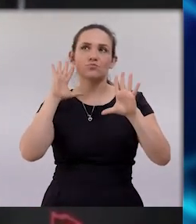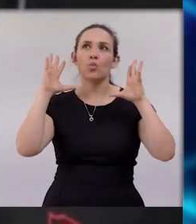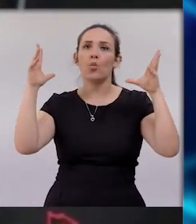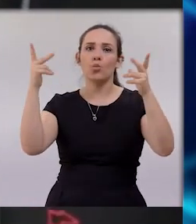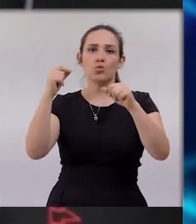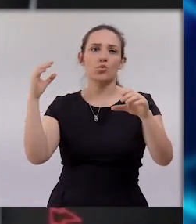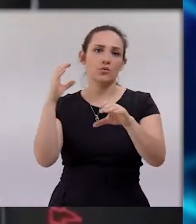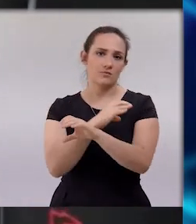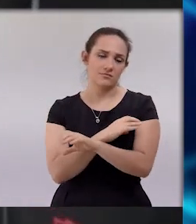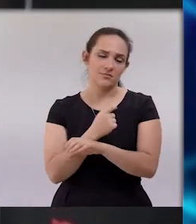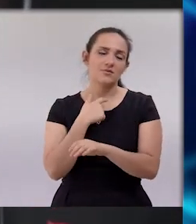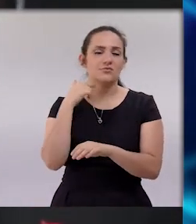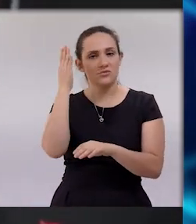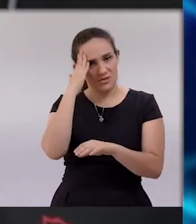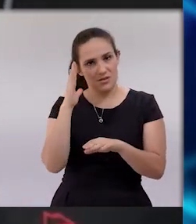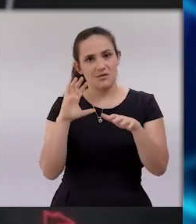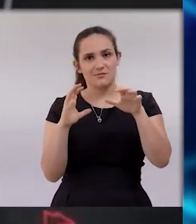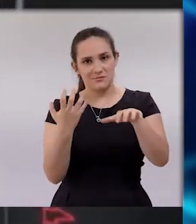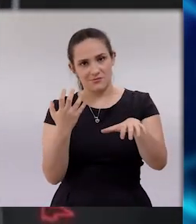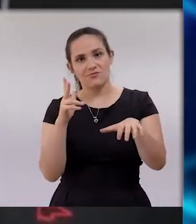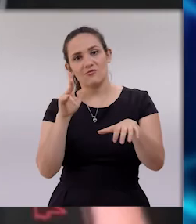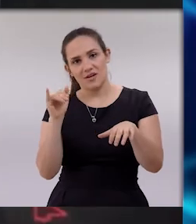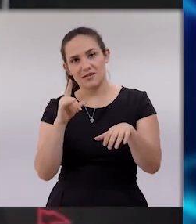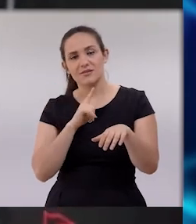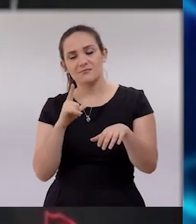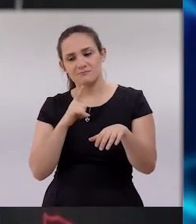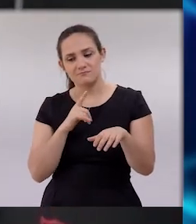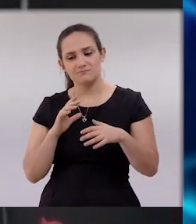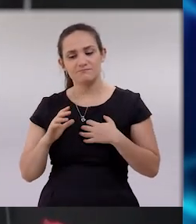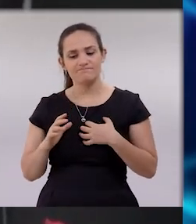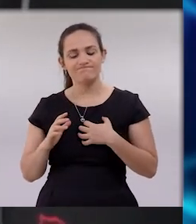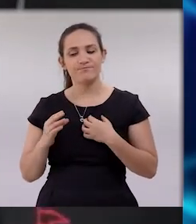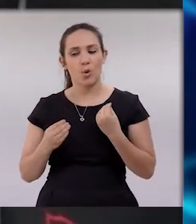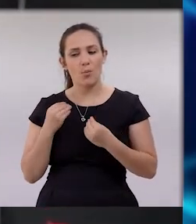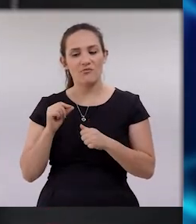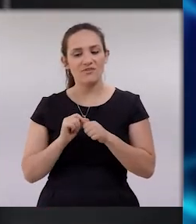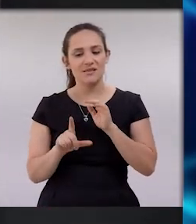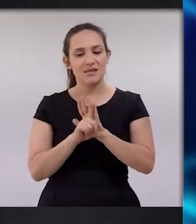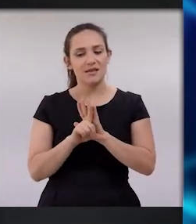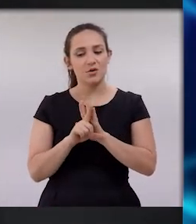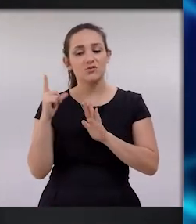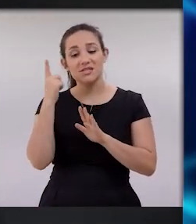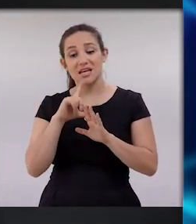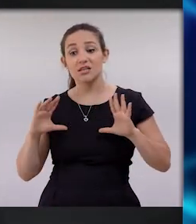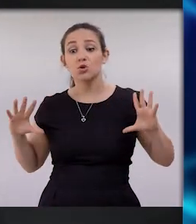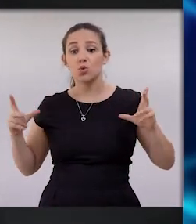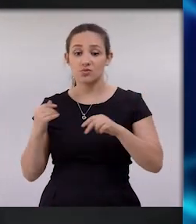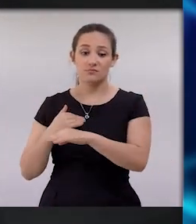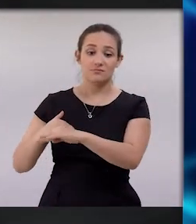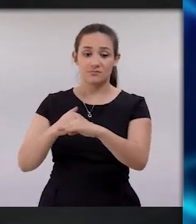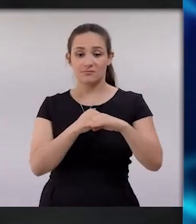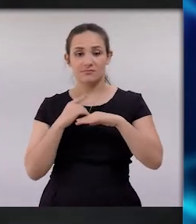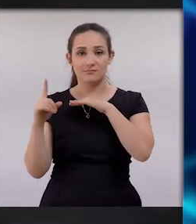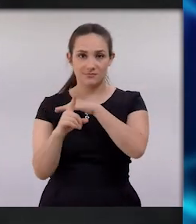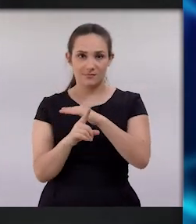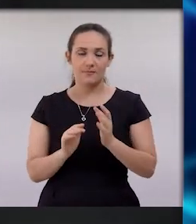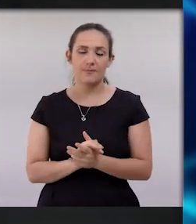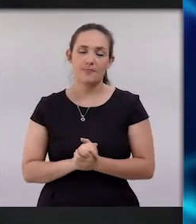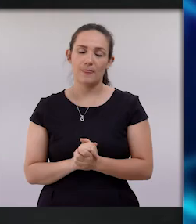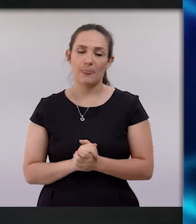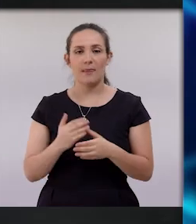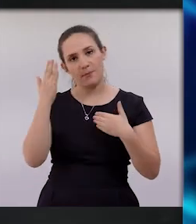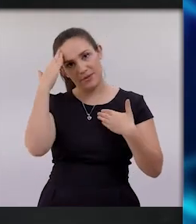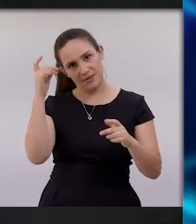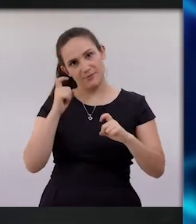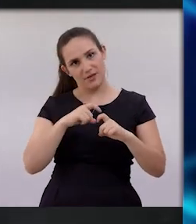o Congresso Nacional vai ter isso, né, para aprovar uma lei que seja para todos. Muito obrigada, doutor, pela